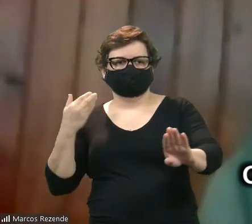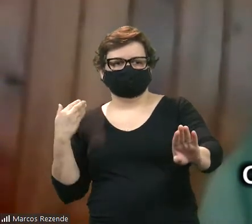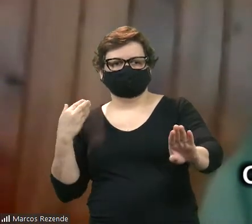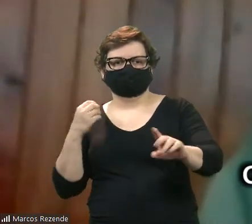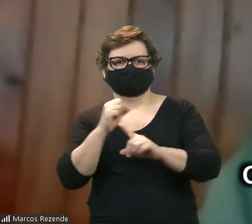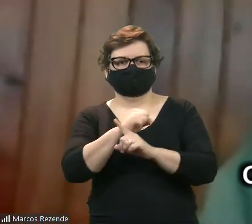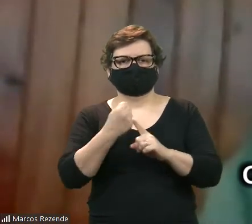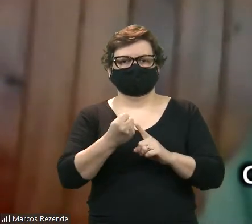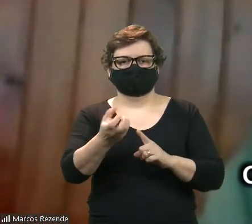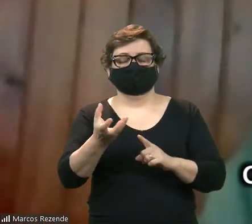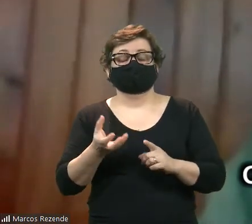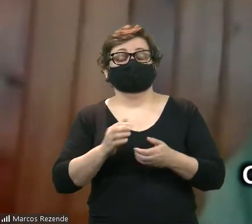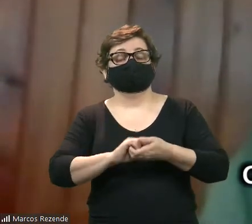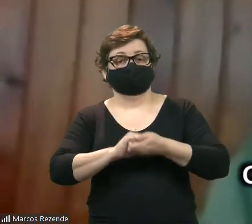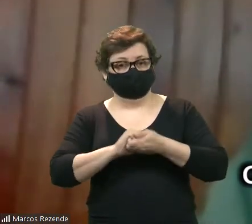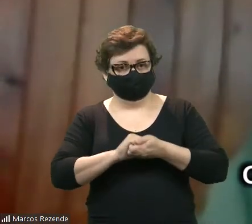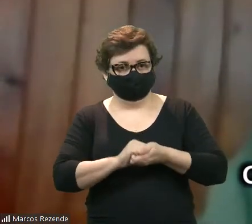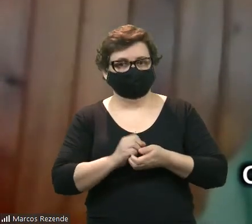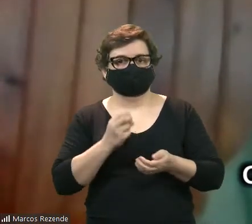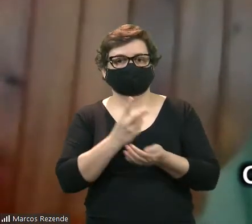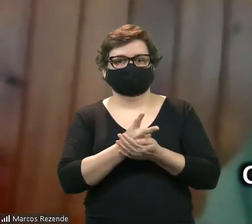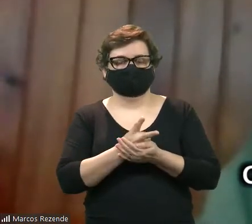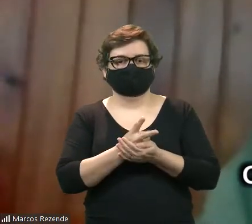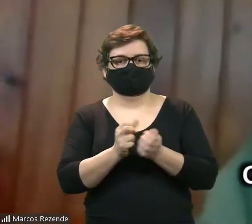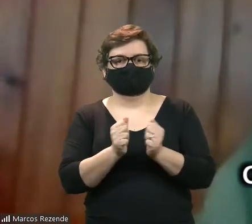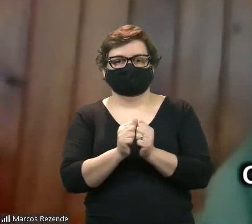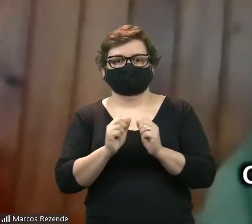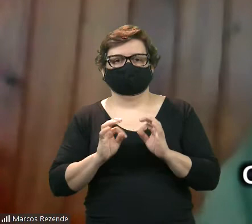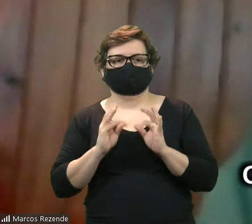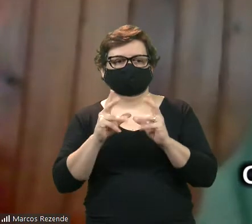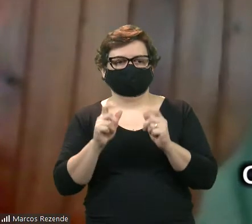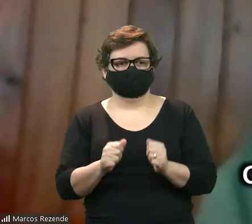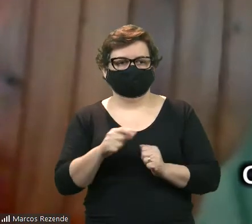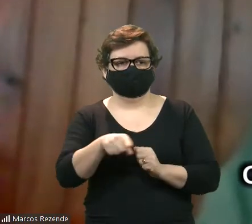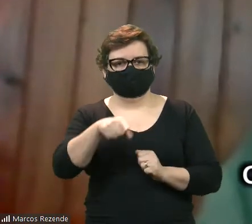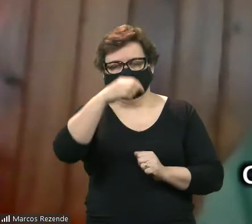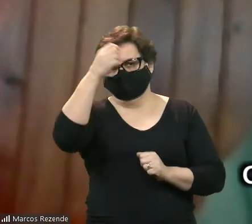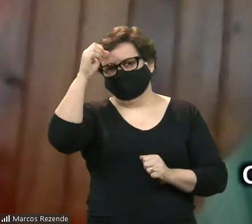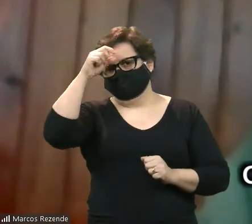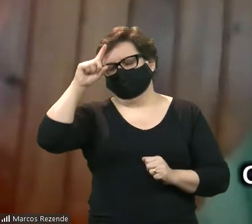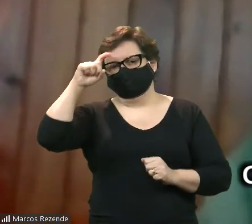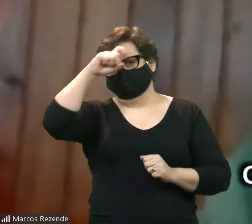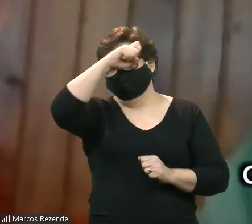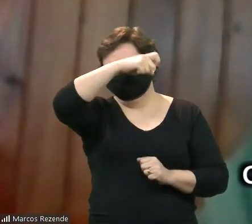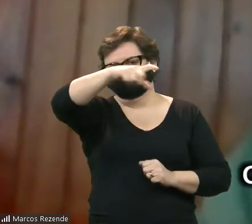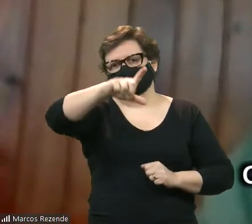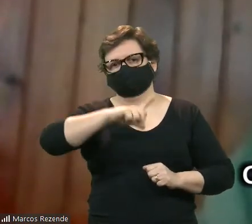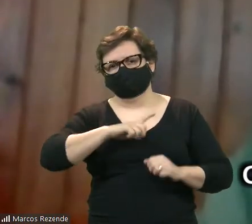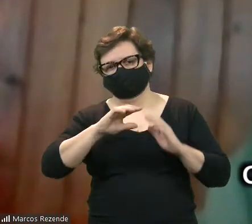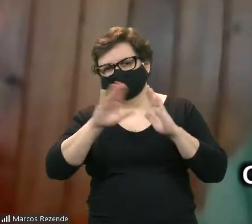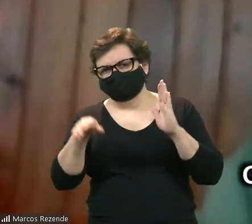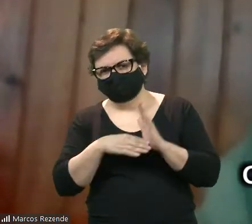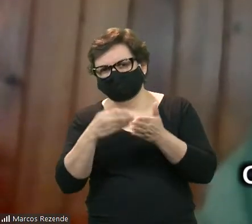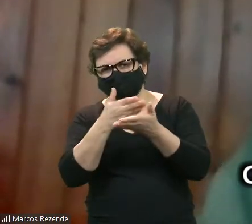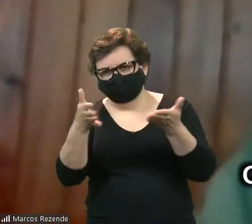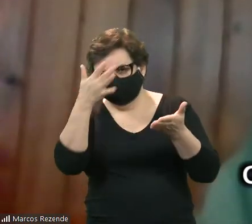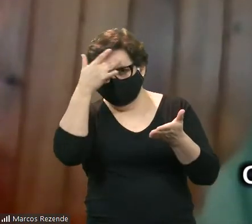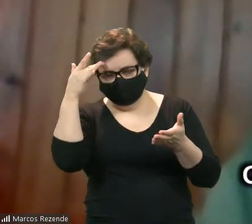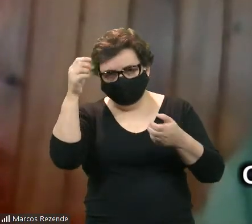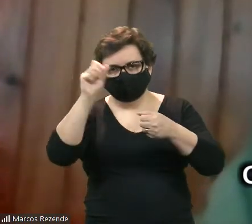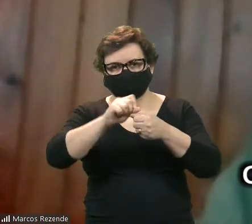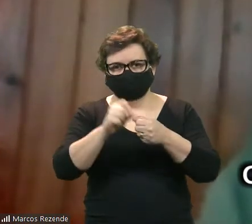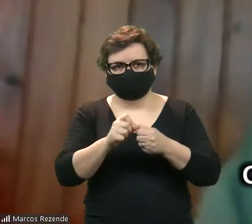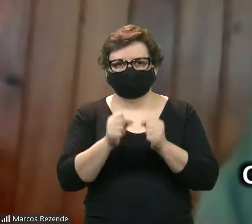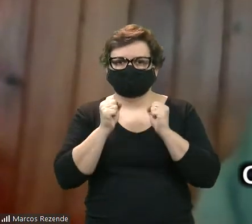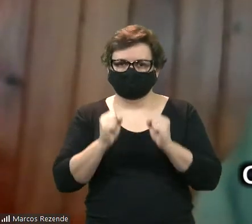quero cumprimentá-los que, mesmo diante de toda essa dificuldade, têm todos eles feito o possível,